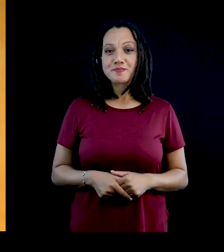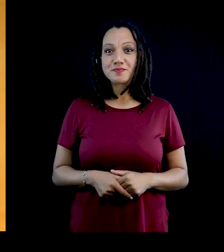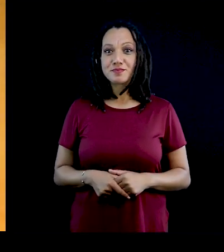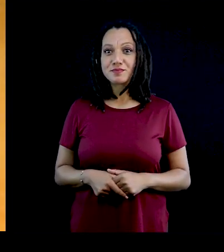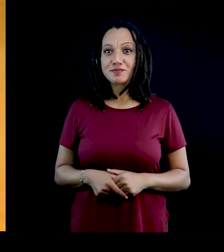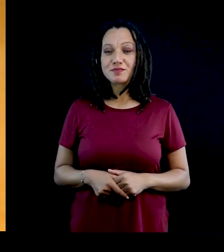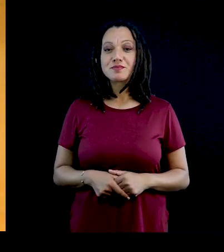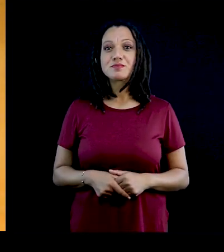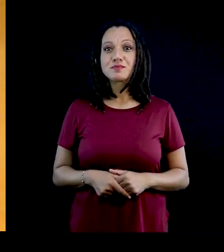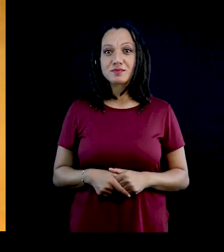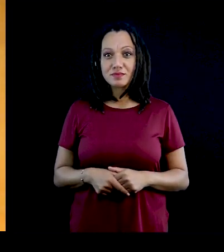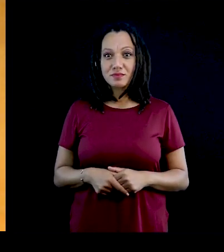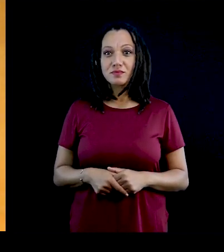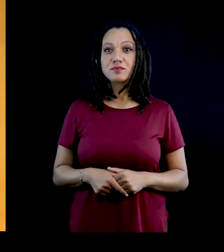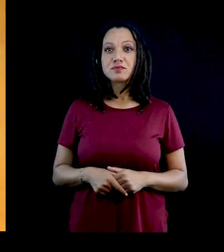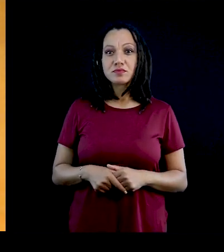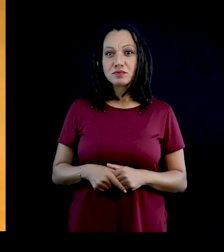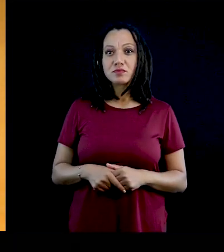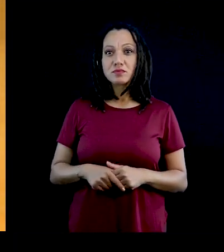Espalha bem a cola.